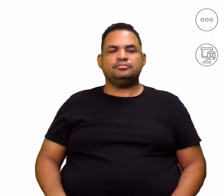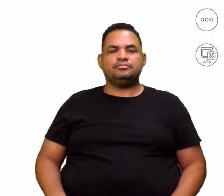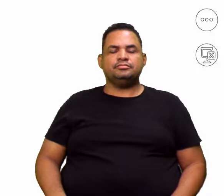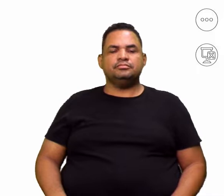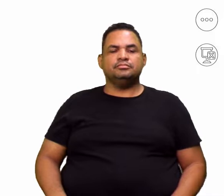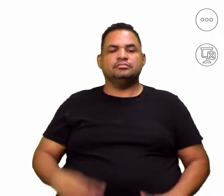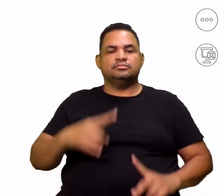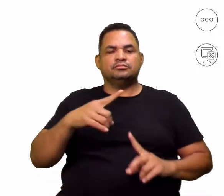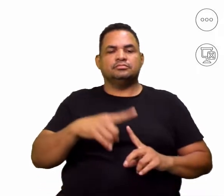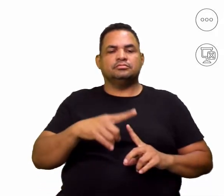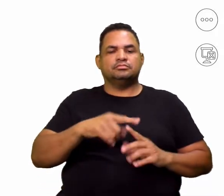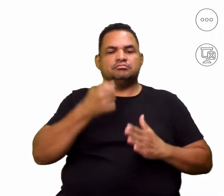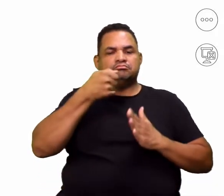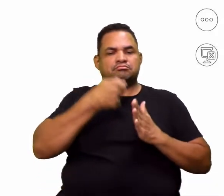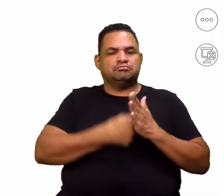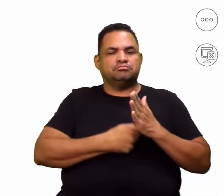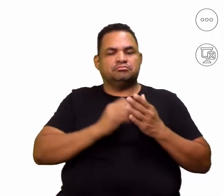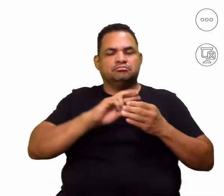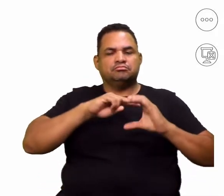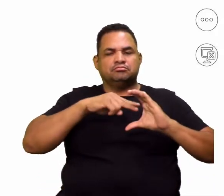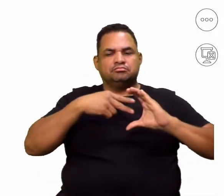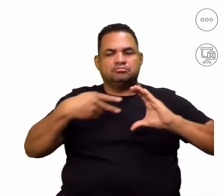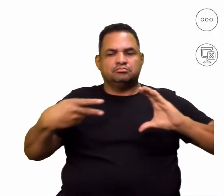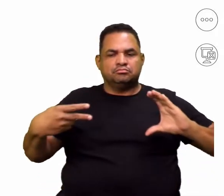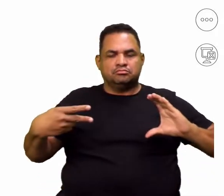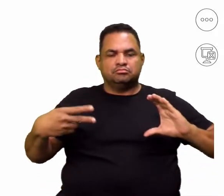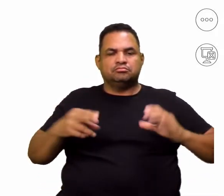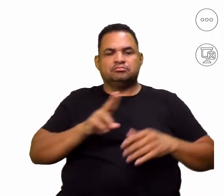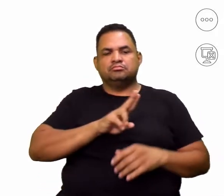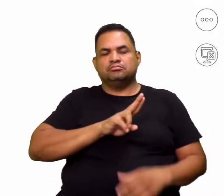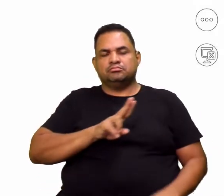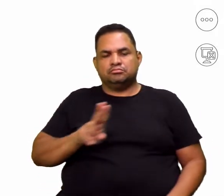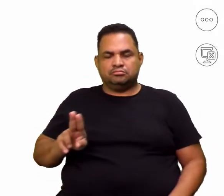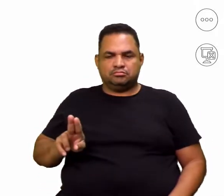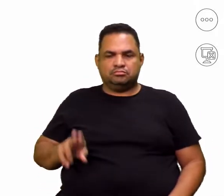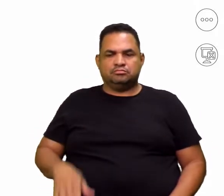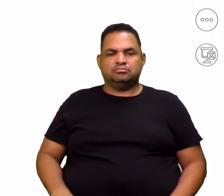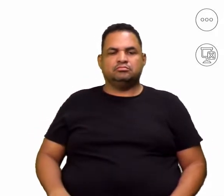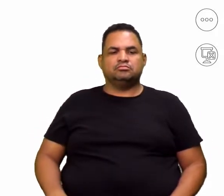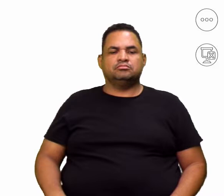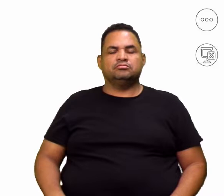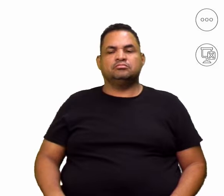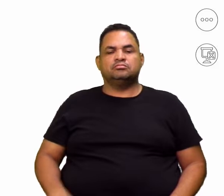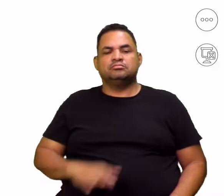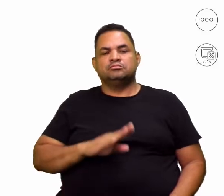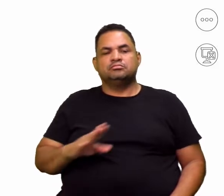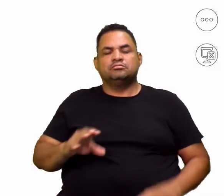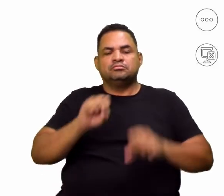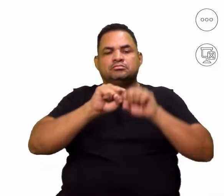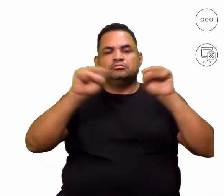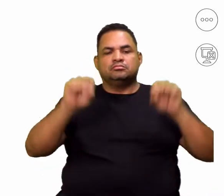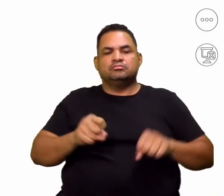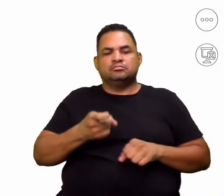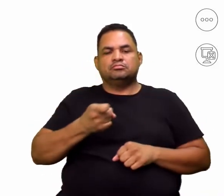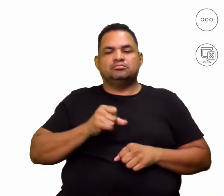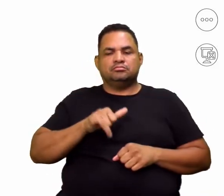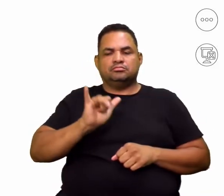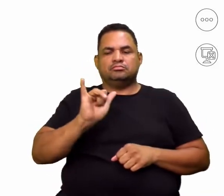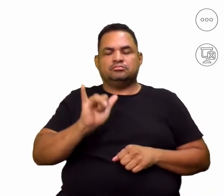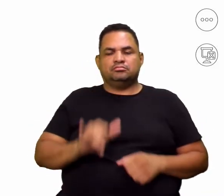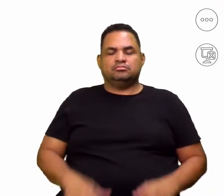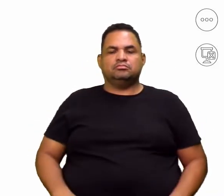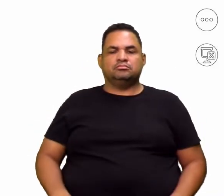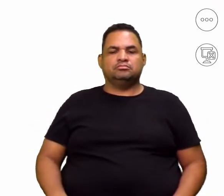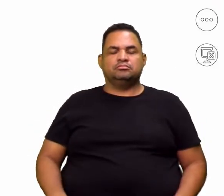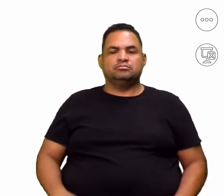de determinação cromossômica do sexo é chamada de sistema XY. Então,